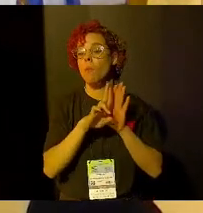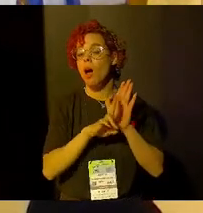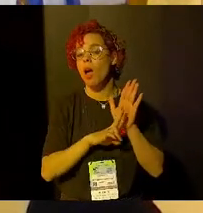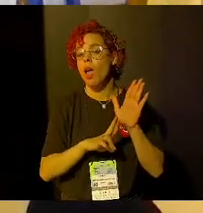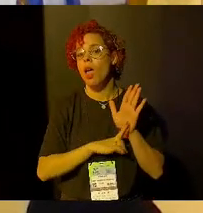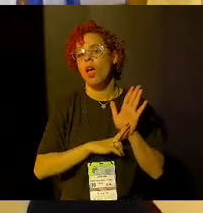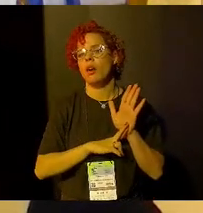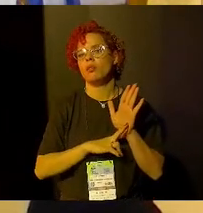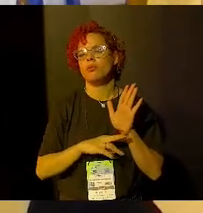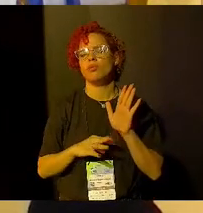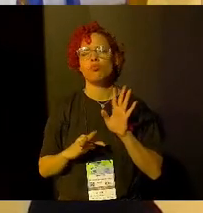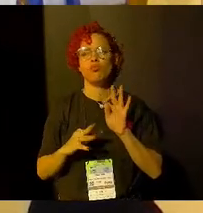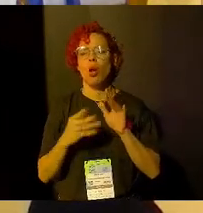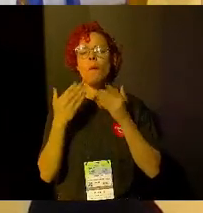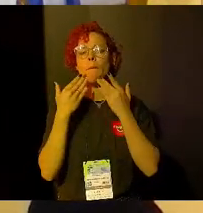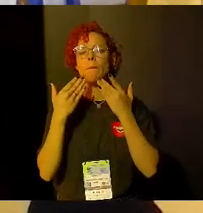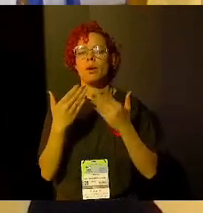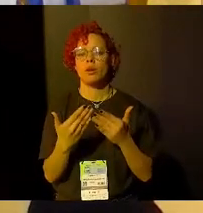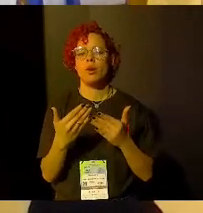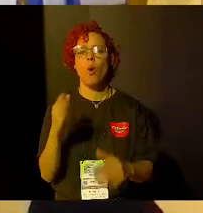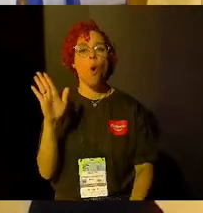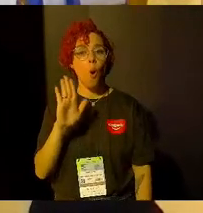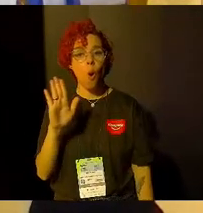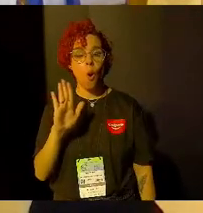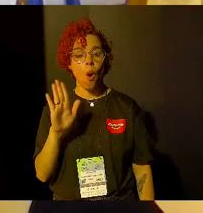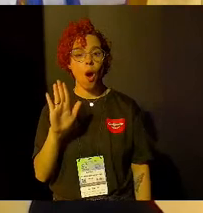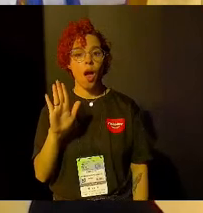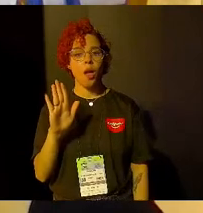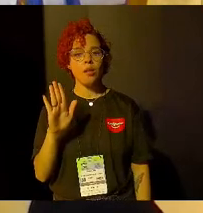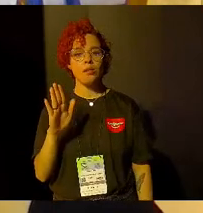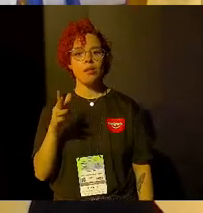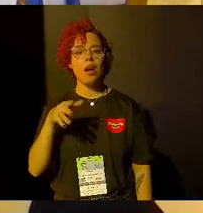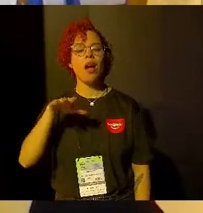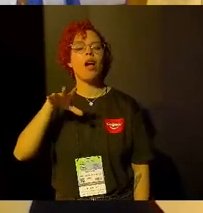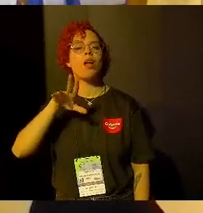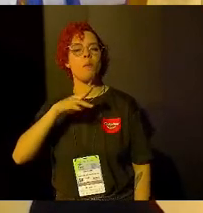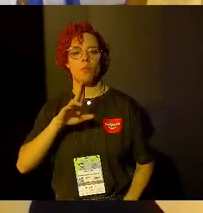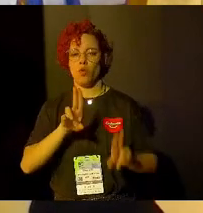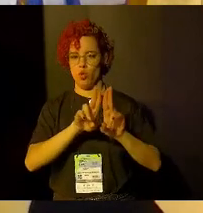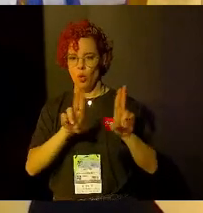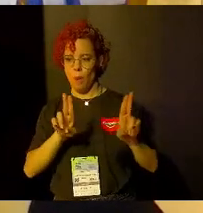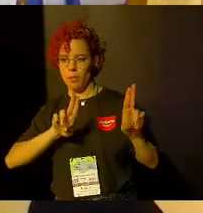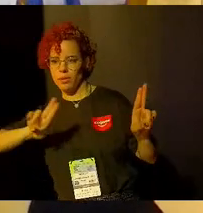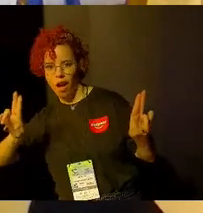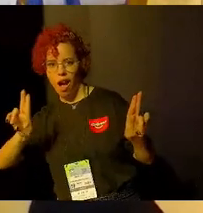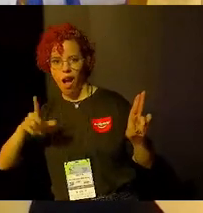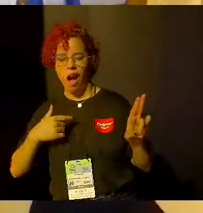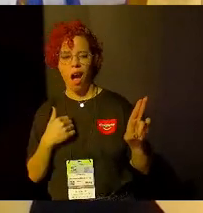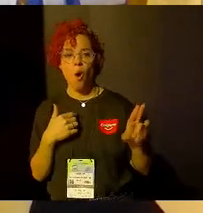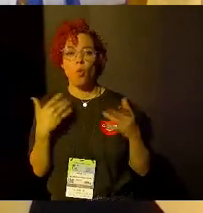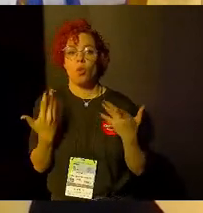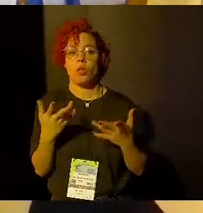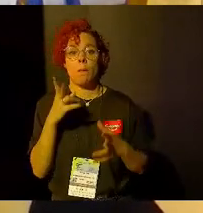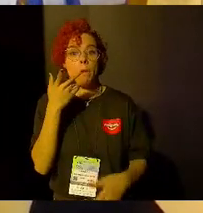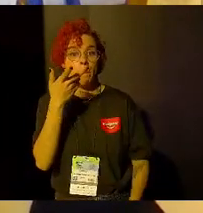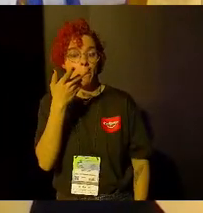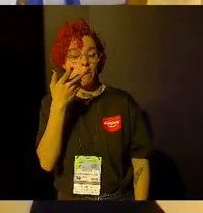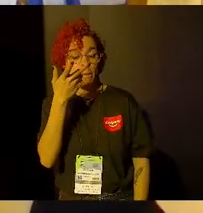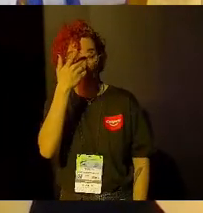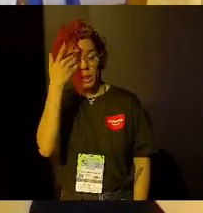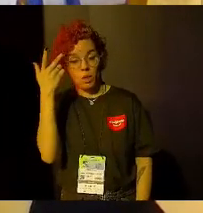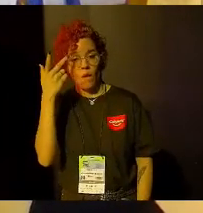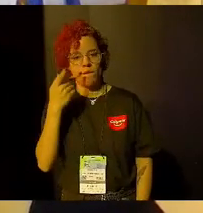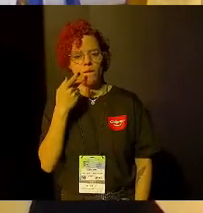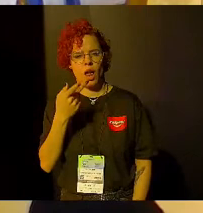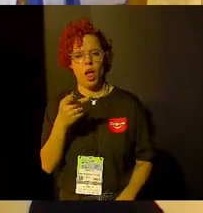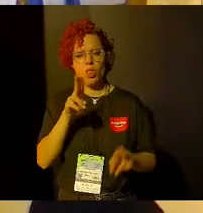no meu coração Toda vez que você fosse apresentar Oi tudo bem Cleiton Nascimento e você e quando a pessoa falar Stephanie Borges quando você lê Stephanie Borges